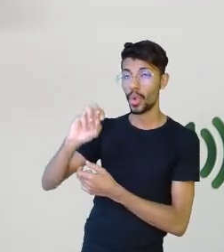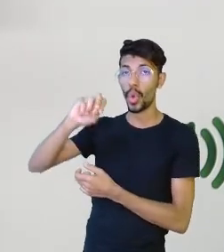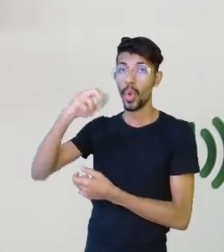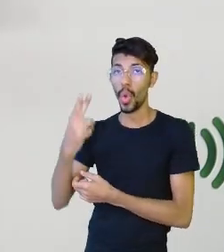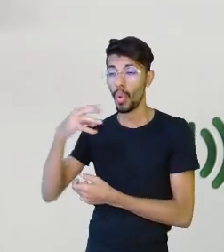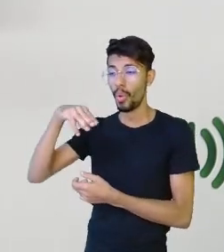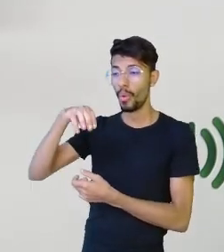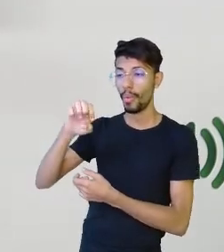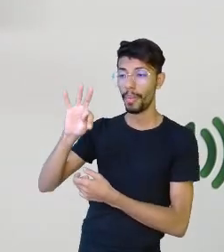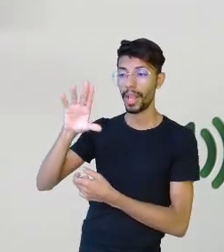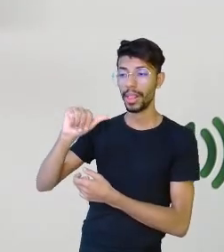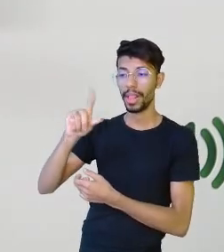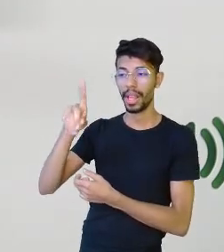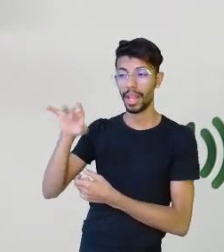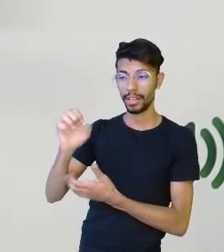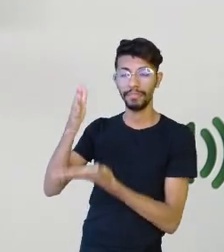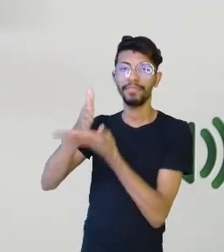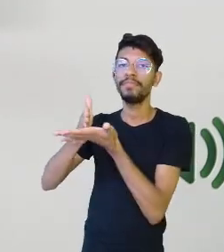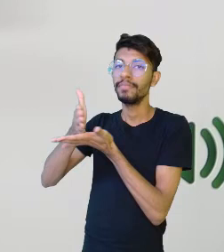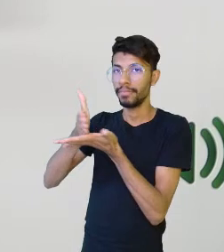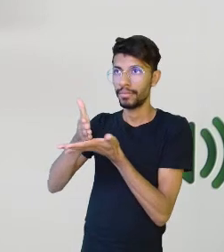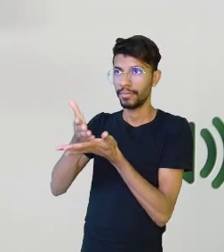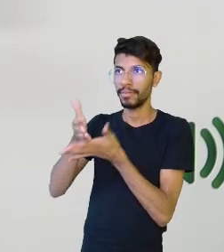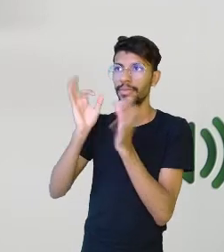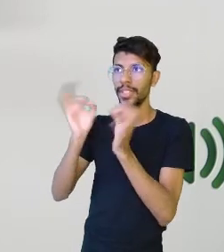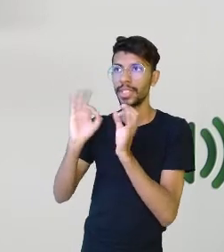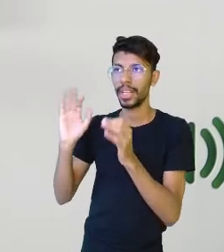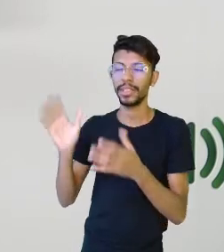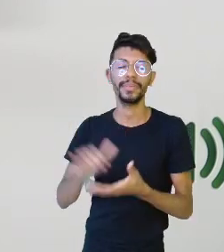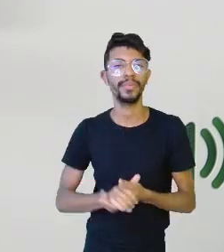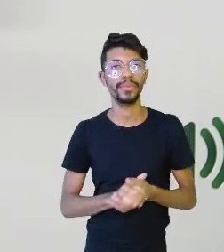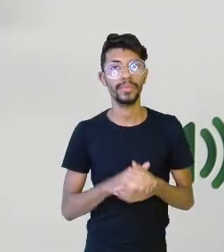metade. A segunda,